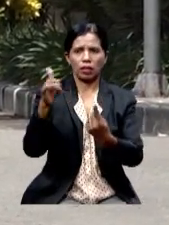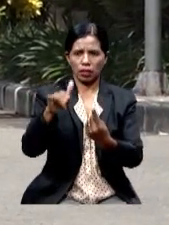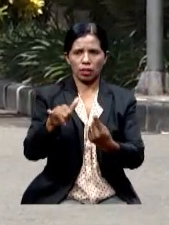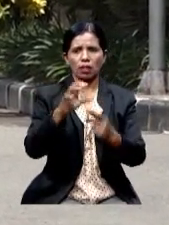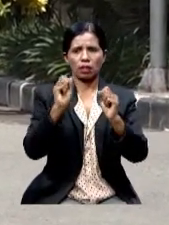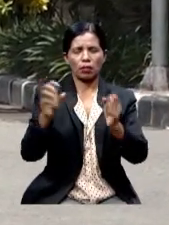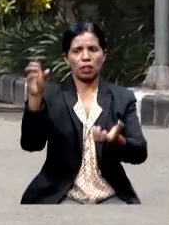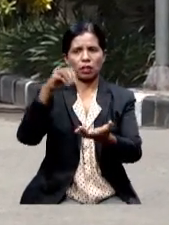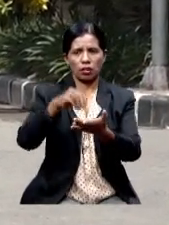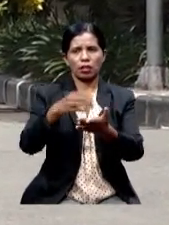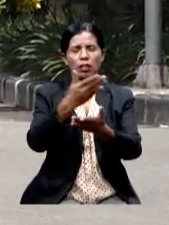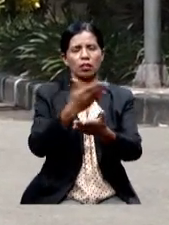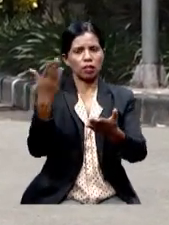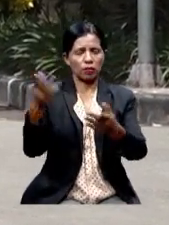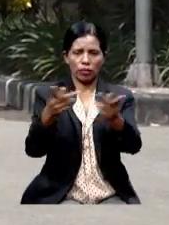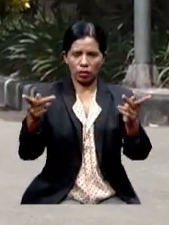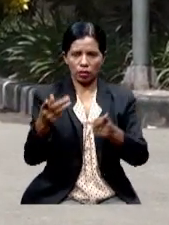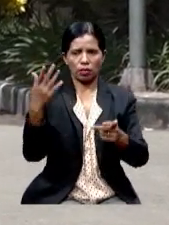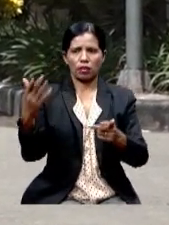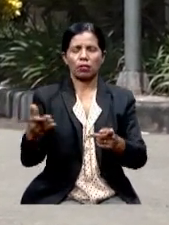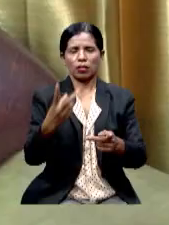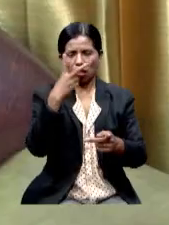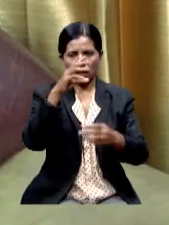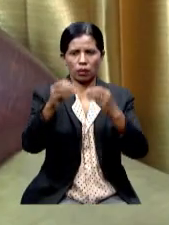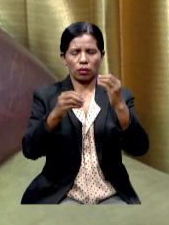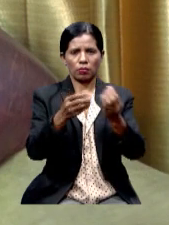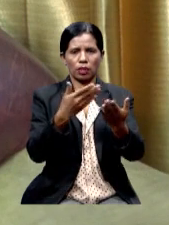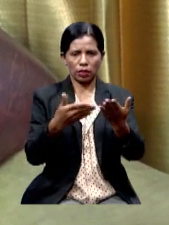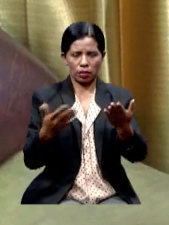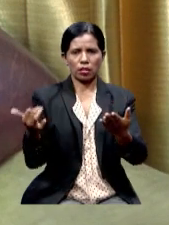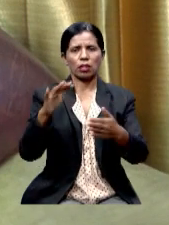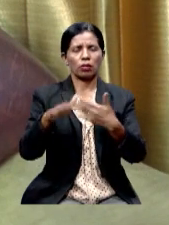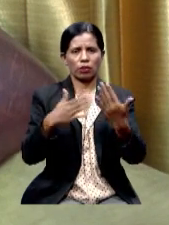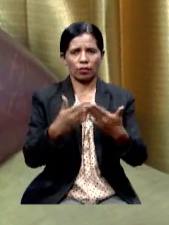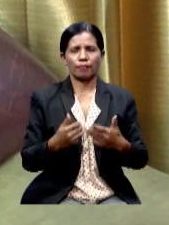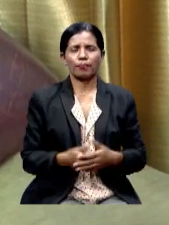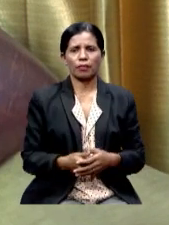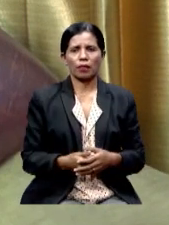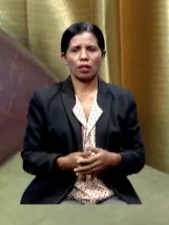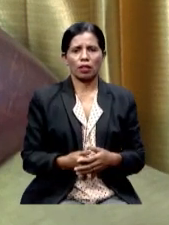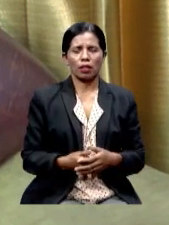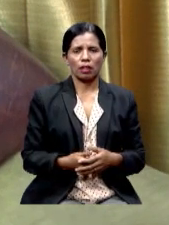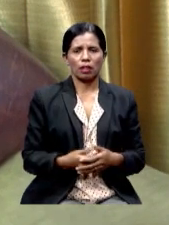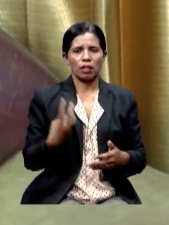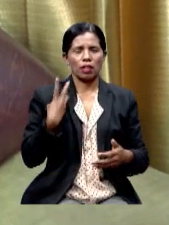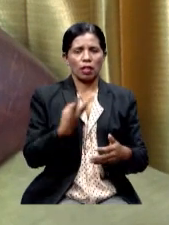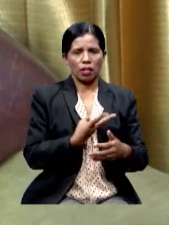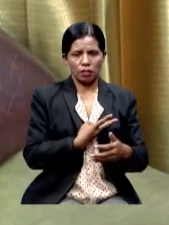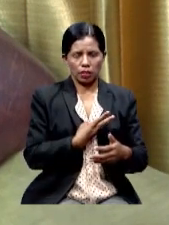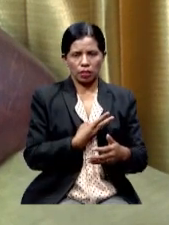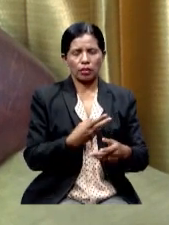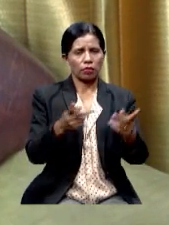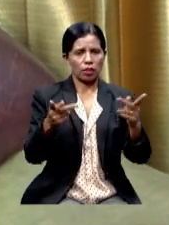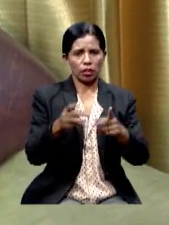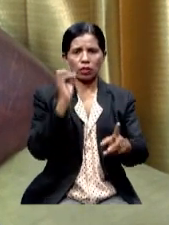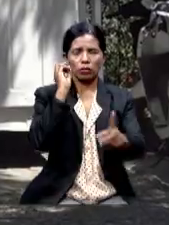be localiza e a ponto entrada o de halo controlo ba produto irakne. Ita quarentena é um objetivo do